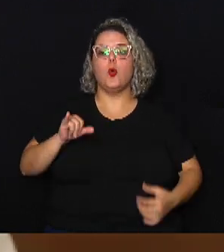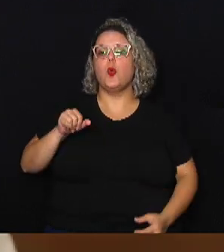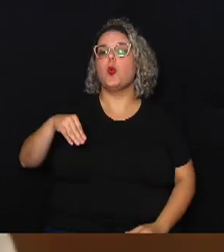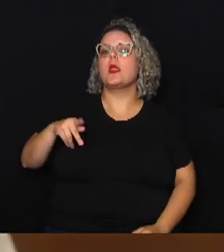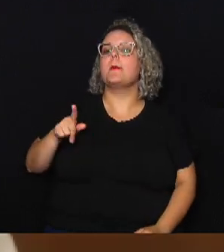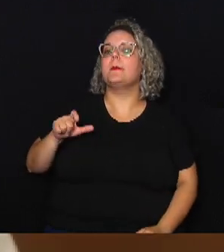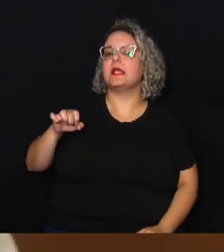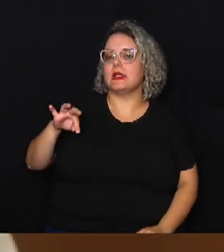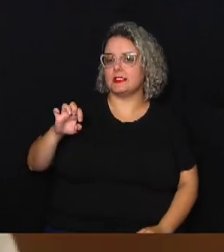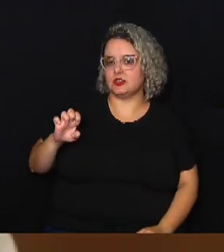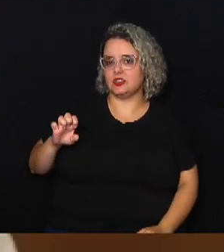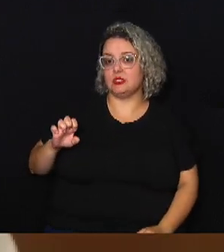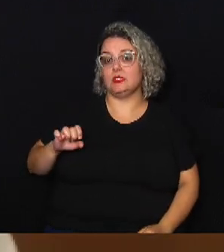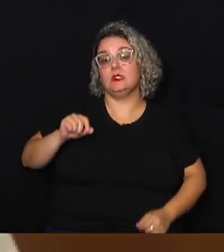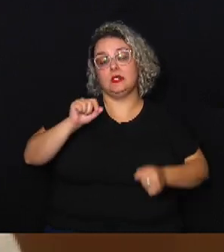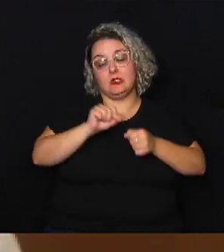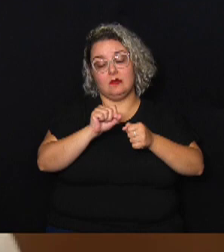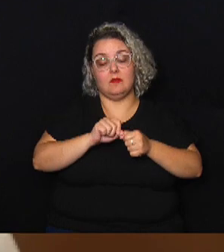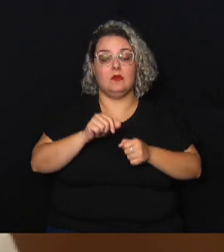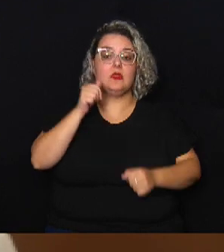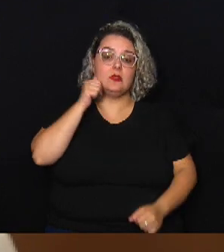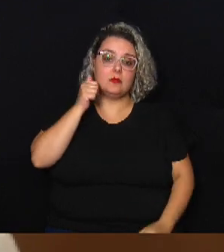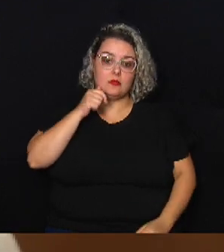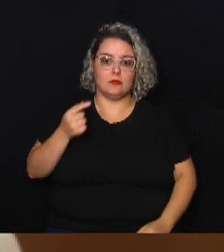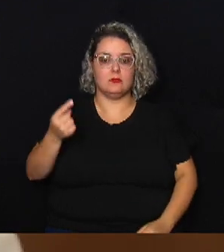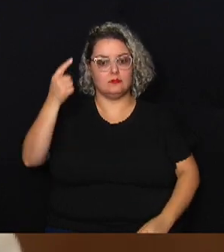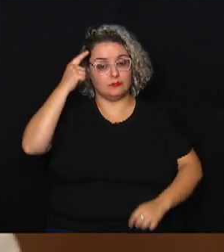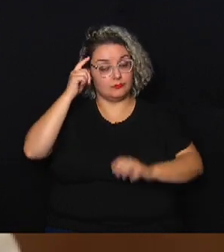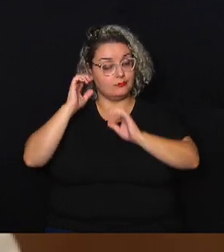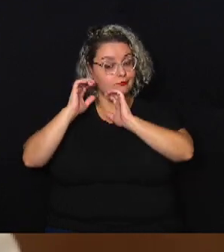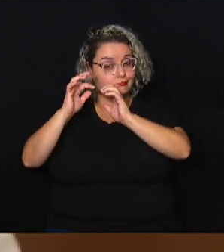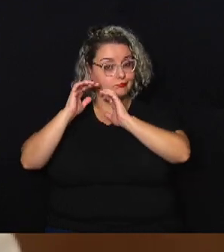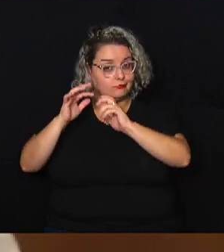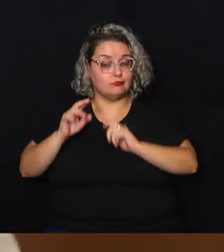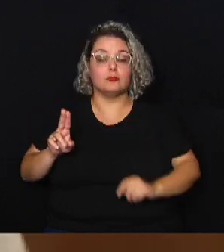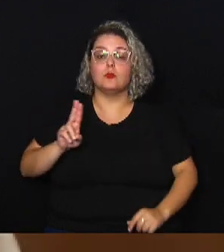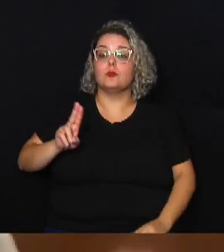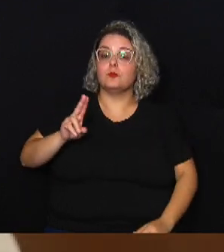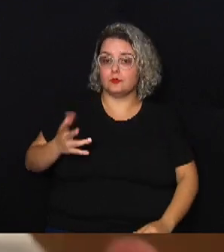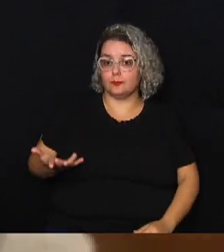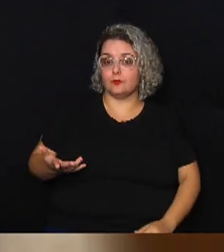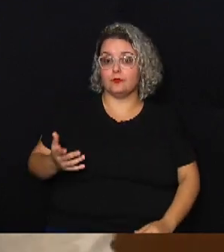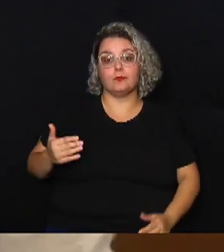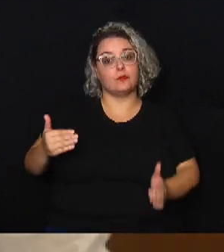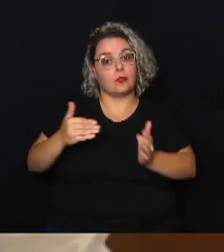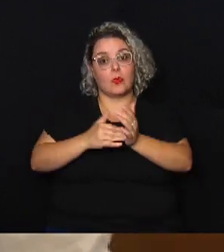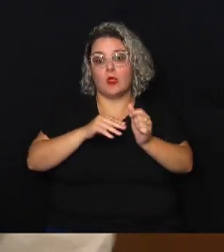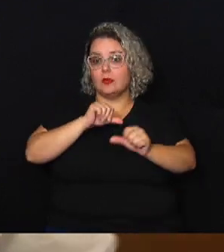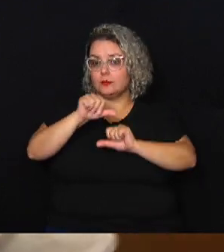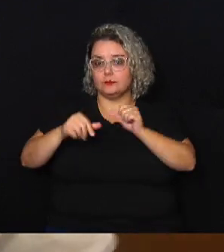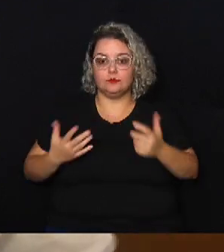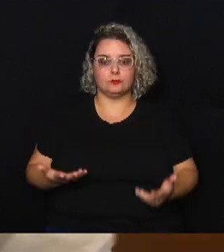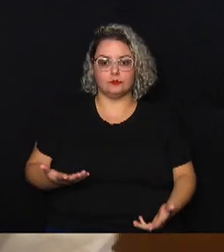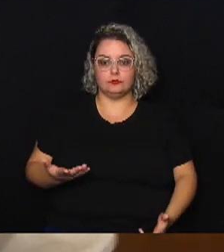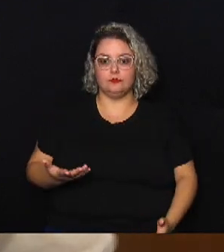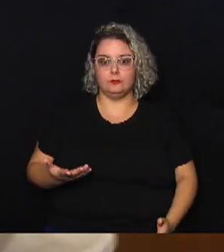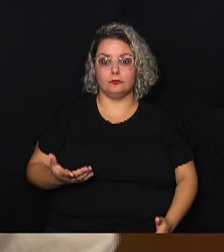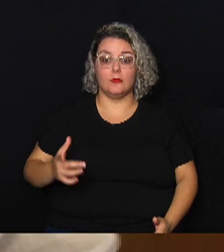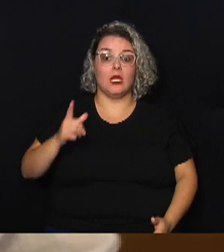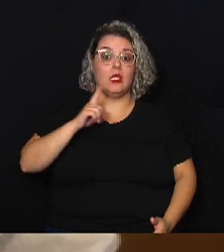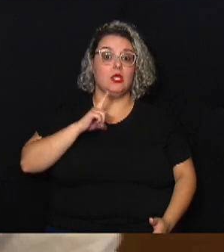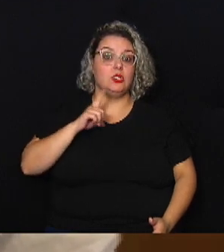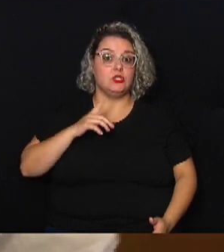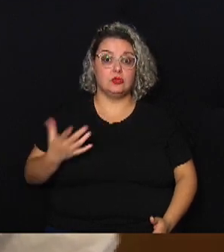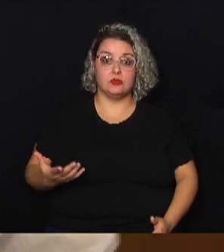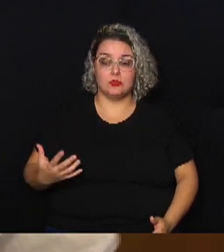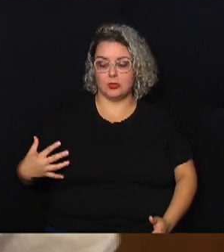tem feito as mulheres reconsiderarem o seu uso e até mudarem. Então, tem muitas pacientes que se colocaram